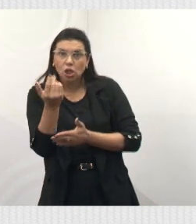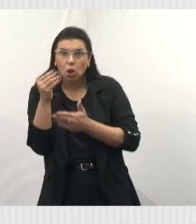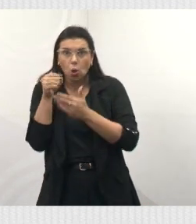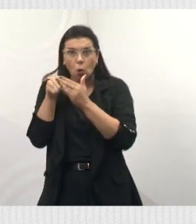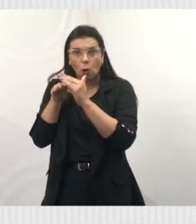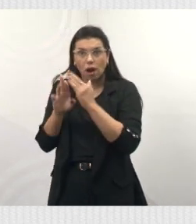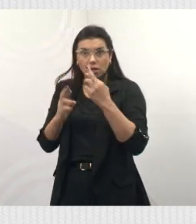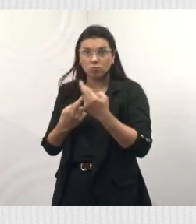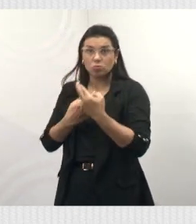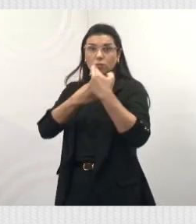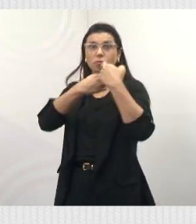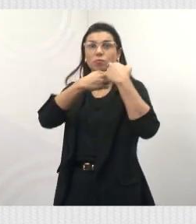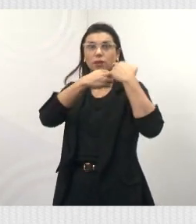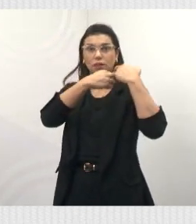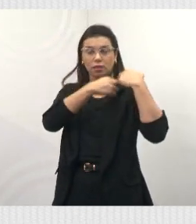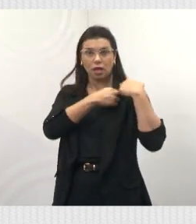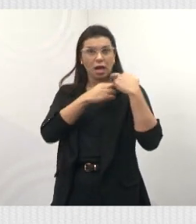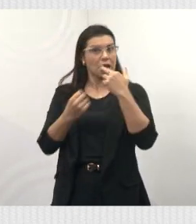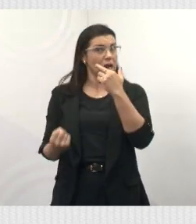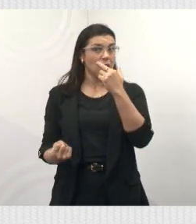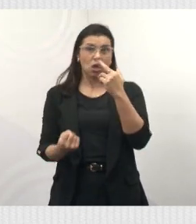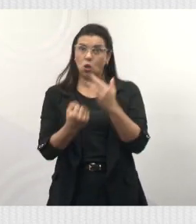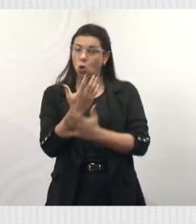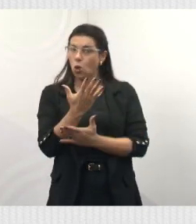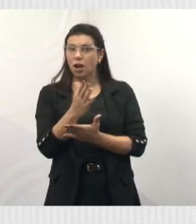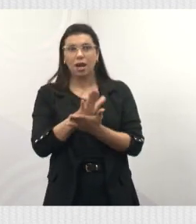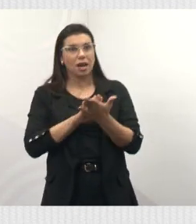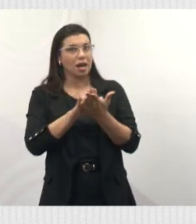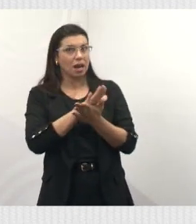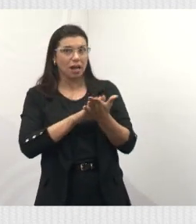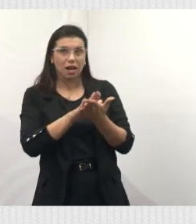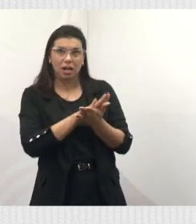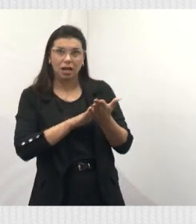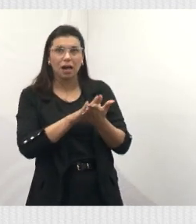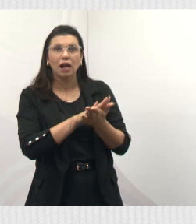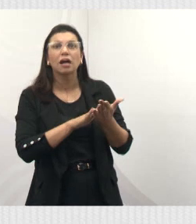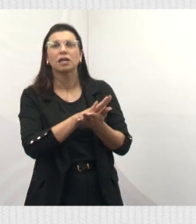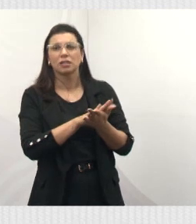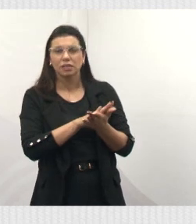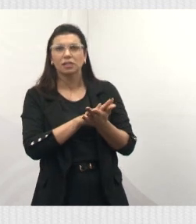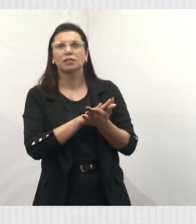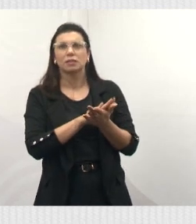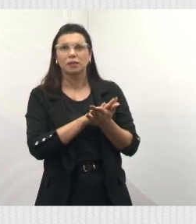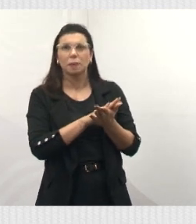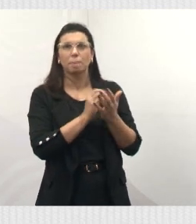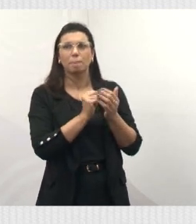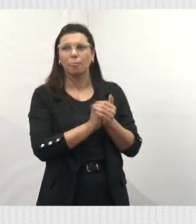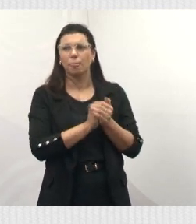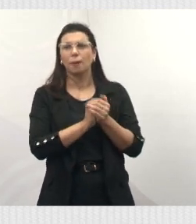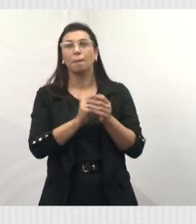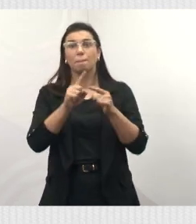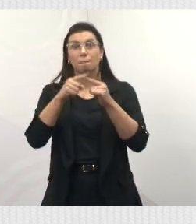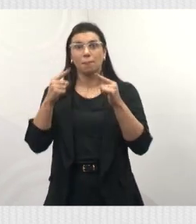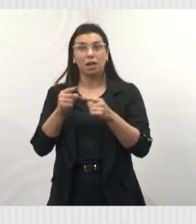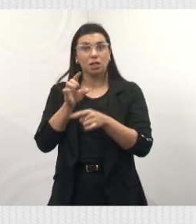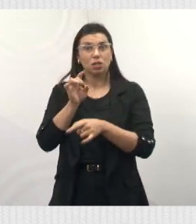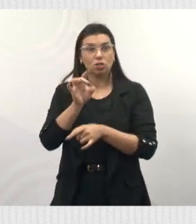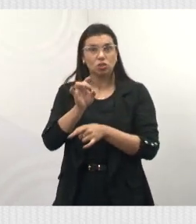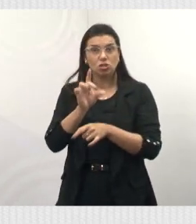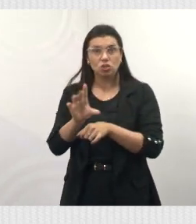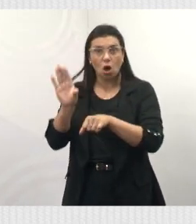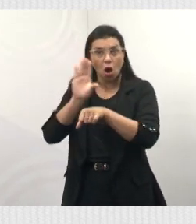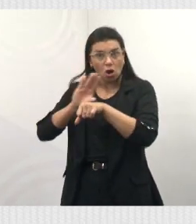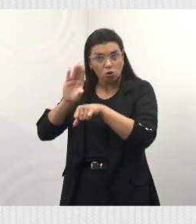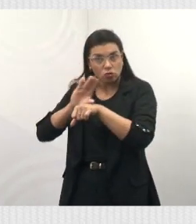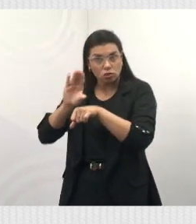a responsabilidade de não criar despesas desnecessárias apenas para atender o índice que a Constituição mandava,